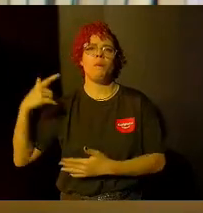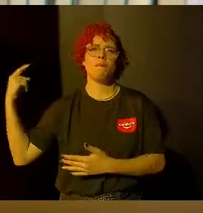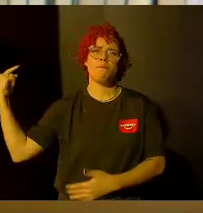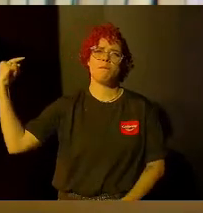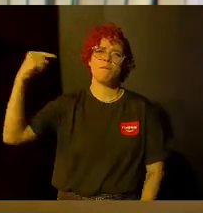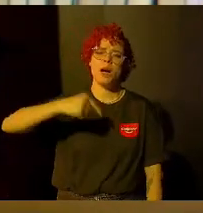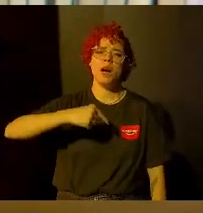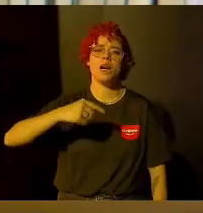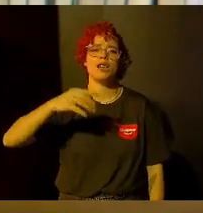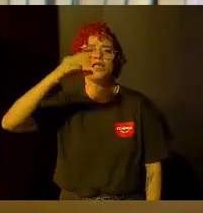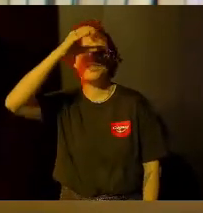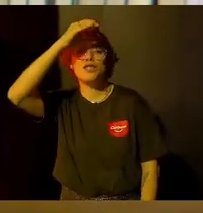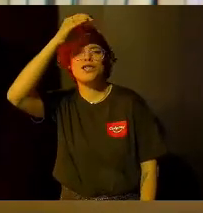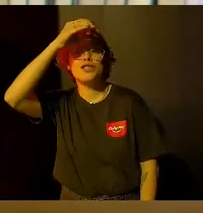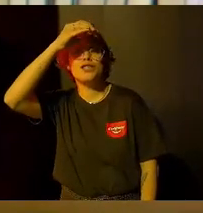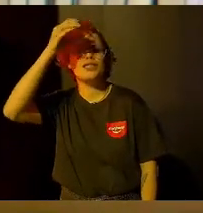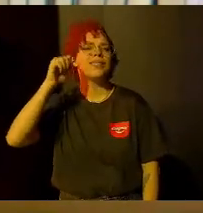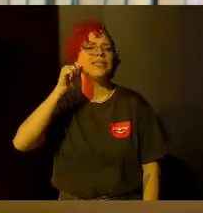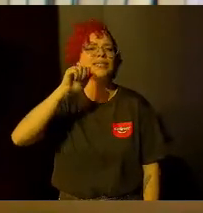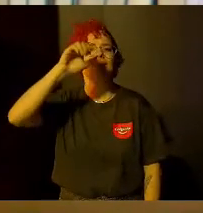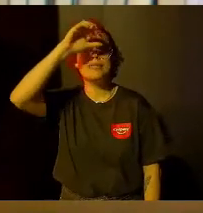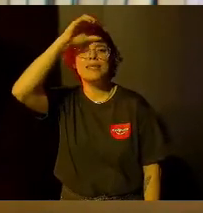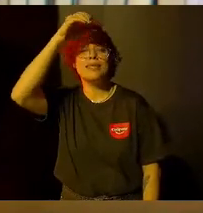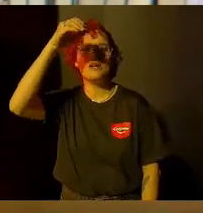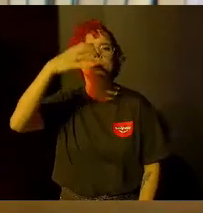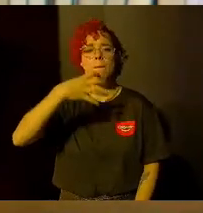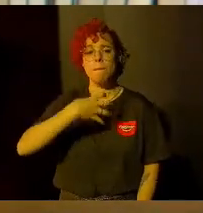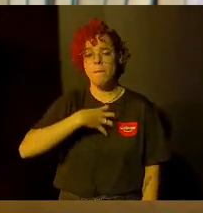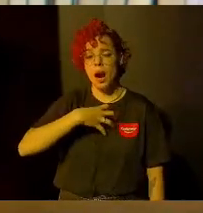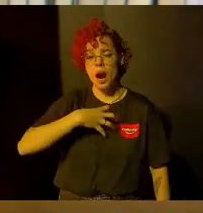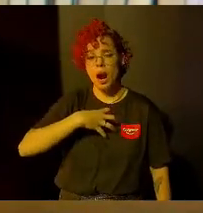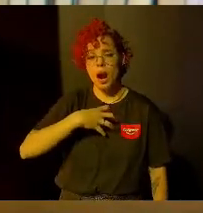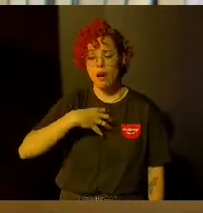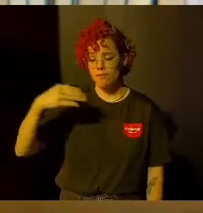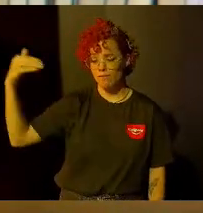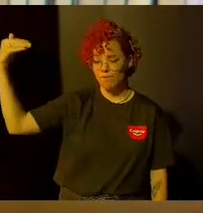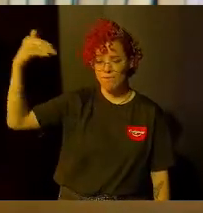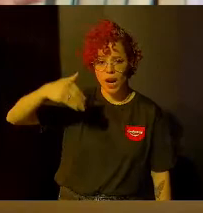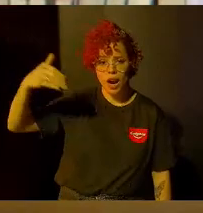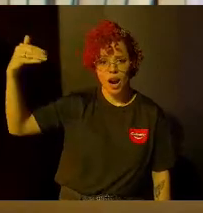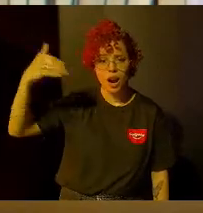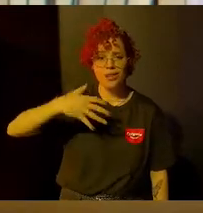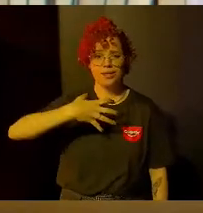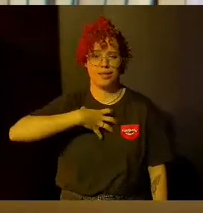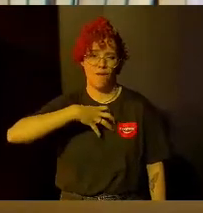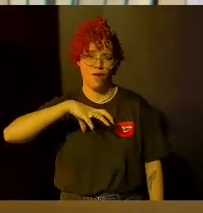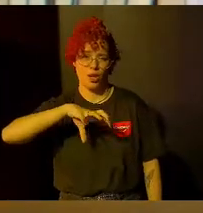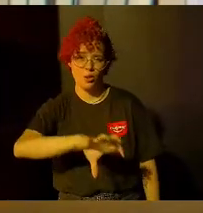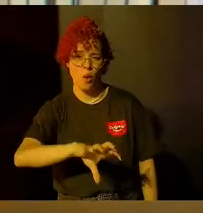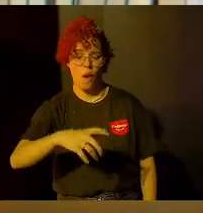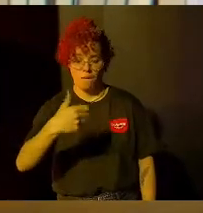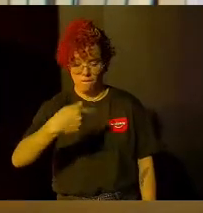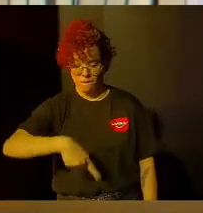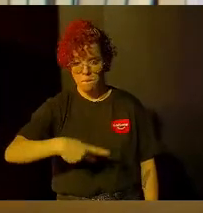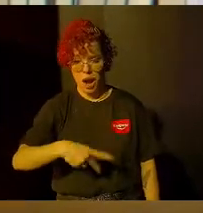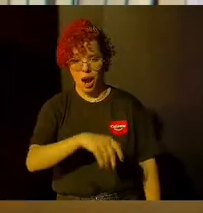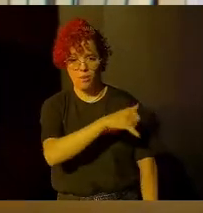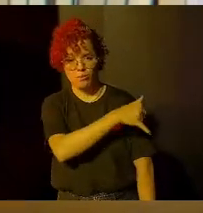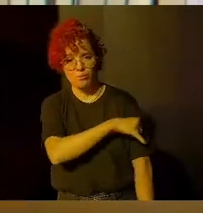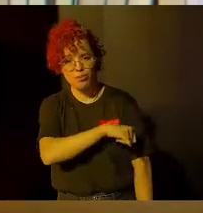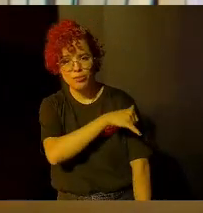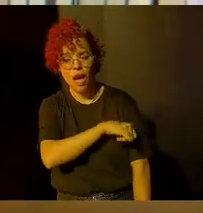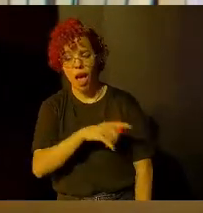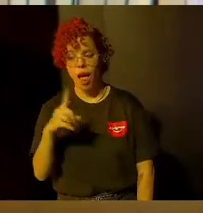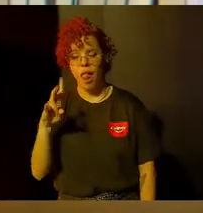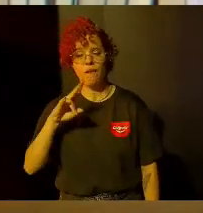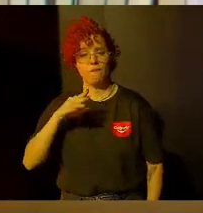conhecidas cheias de baianas né vieram né do recôncavo de Salvador vieram para o Rio de Janeiro ela faz parte dessa